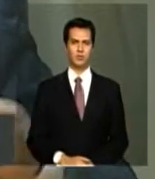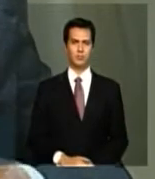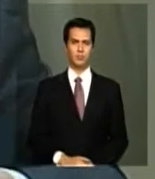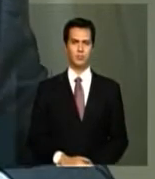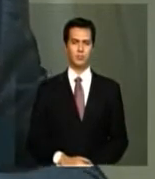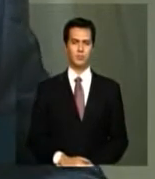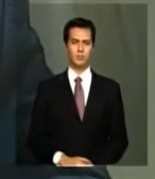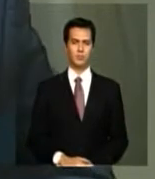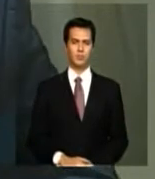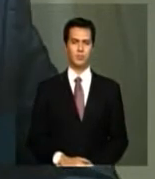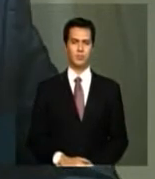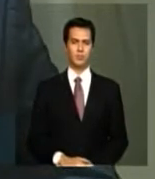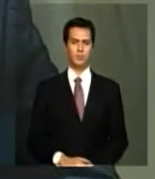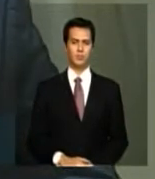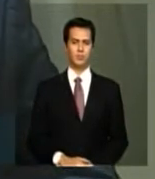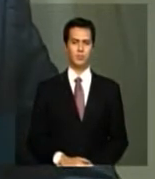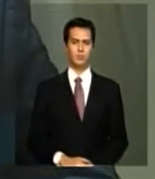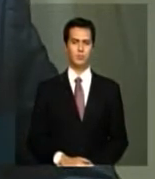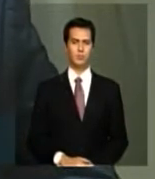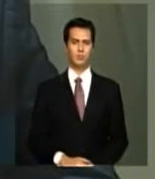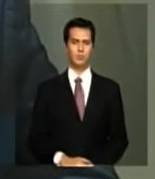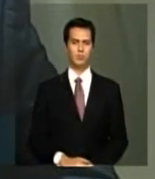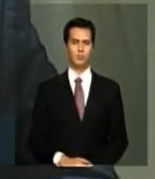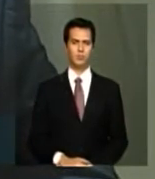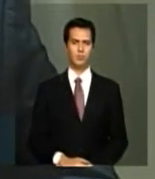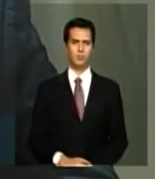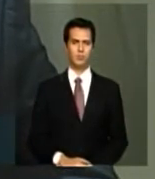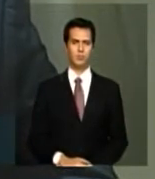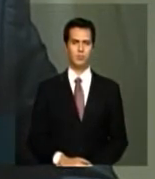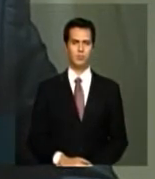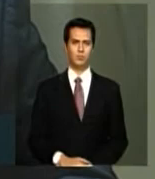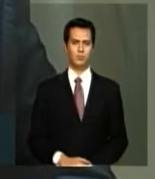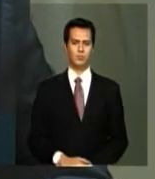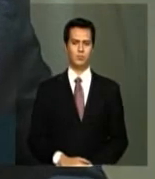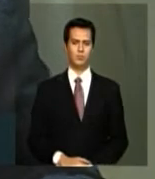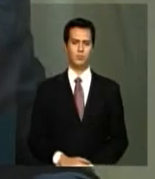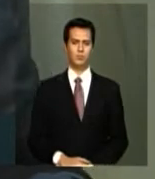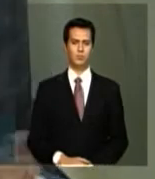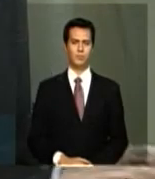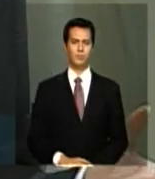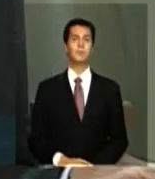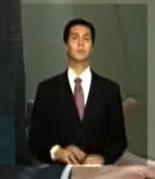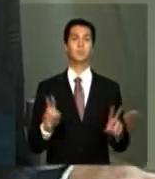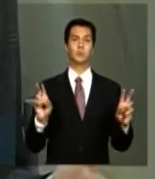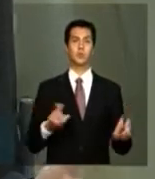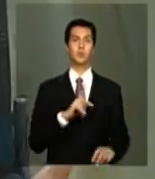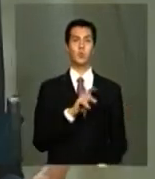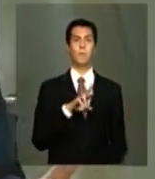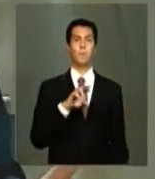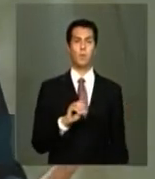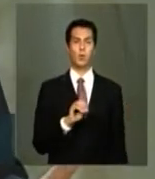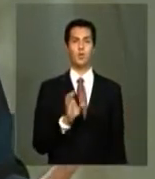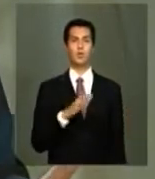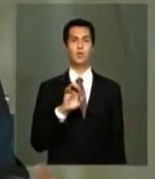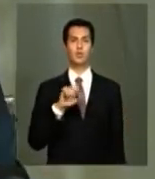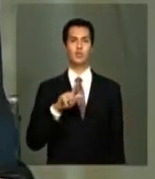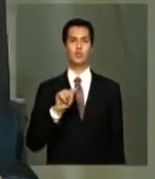deais o He PR engenharia o pró engenharia projetos de